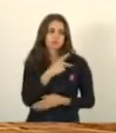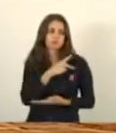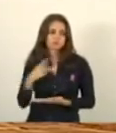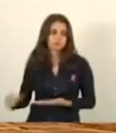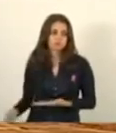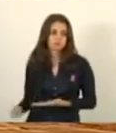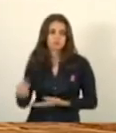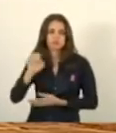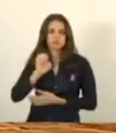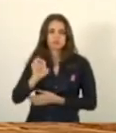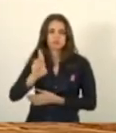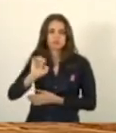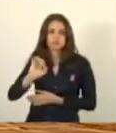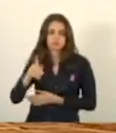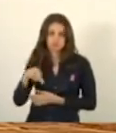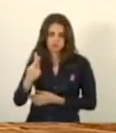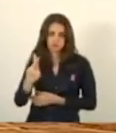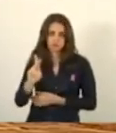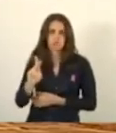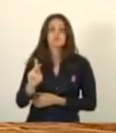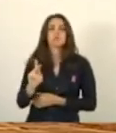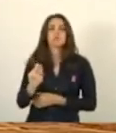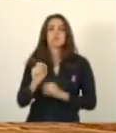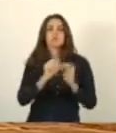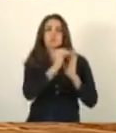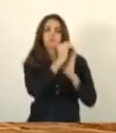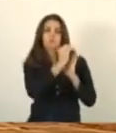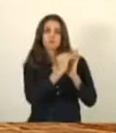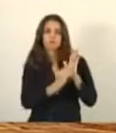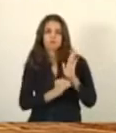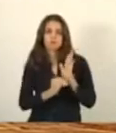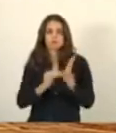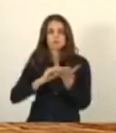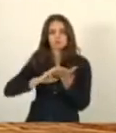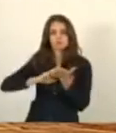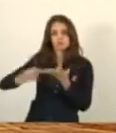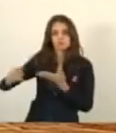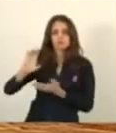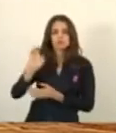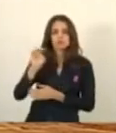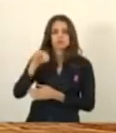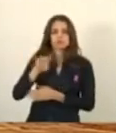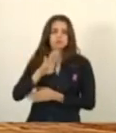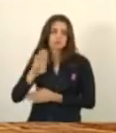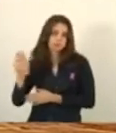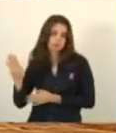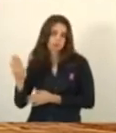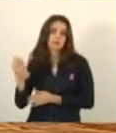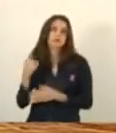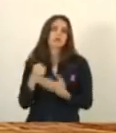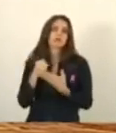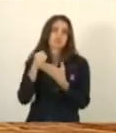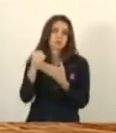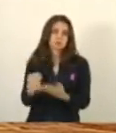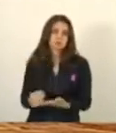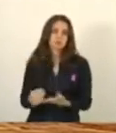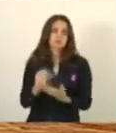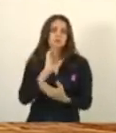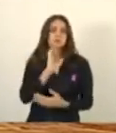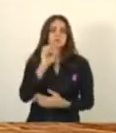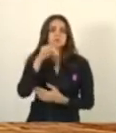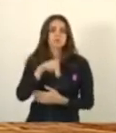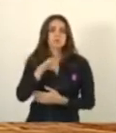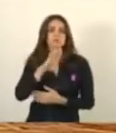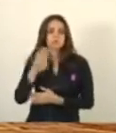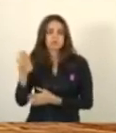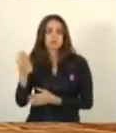presidente, deputado Eric Musso, que façam um ofício à CNBB de apoio à CNBB,